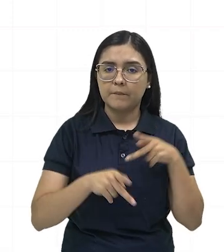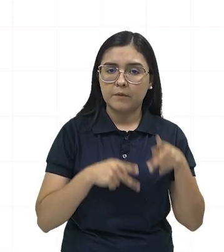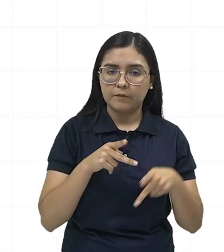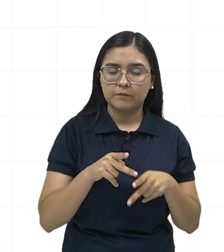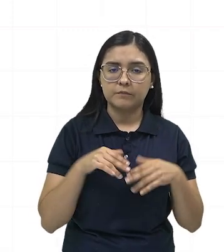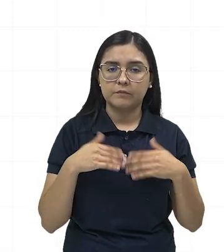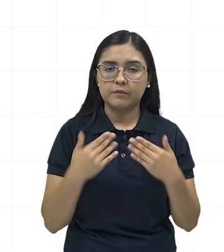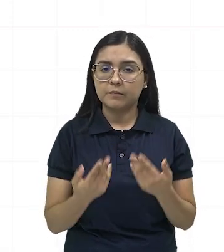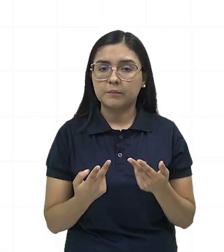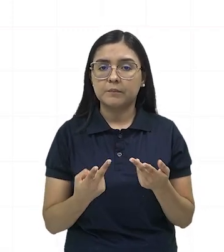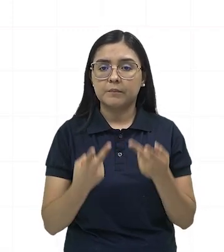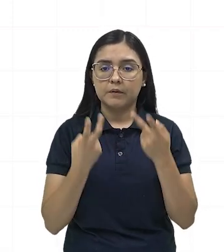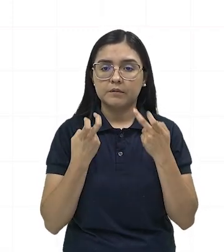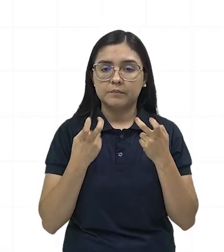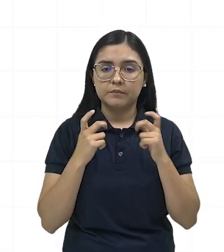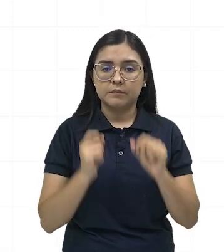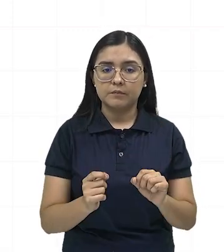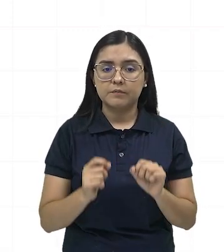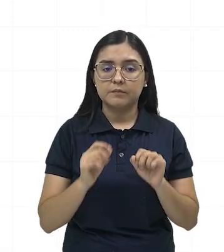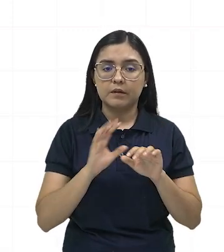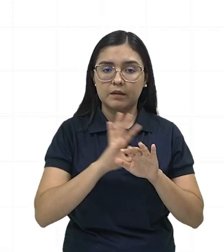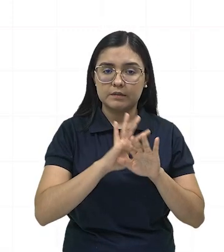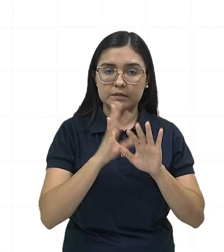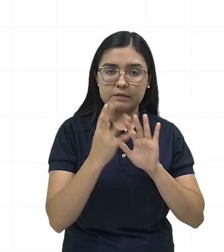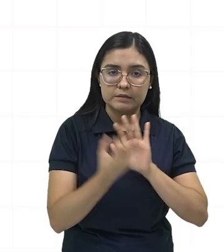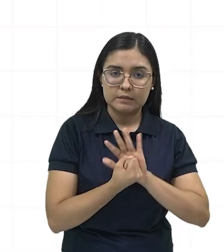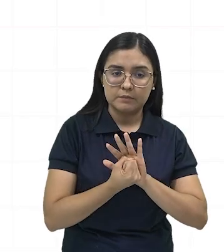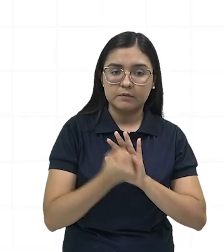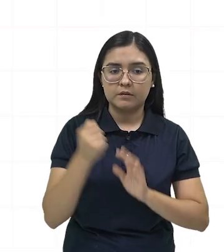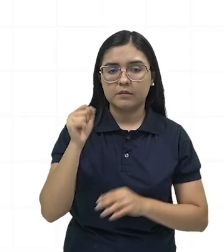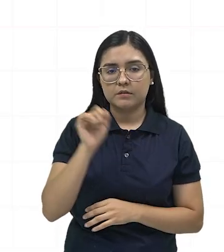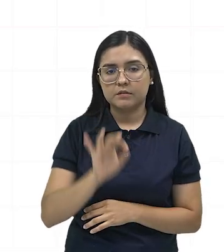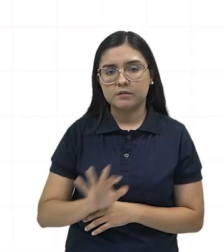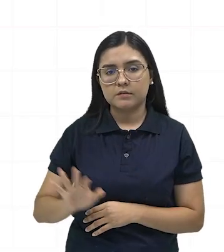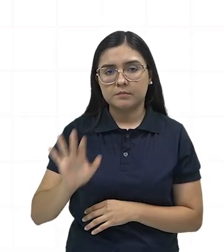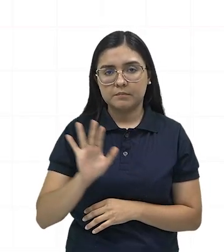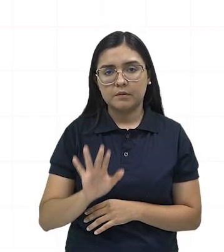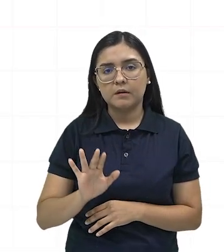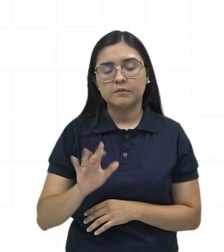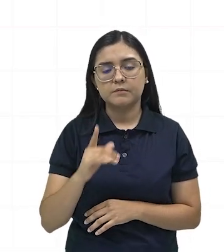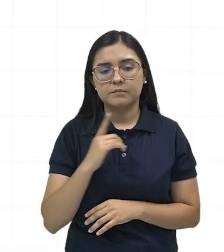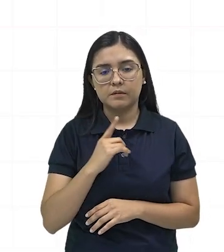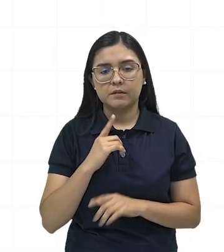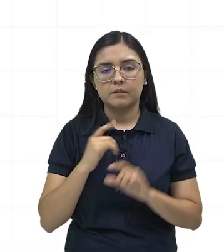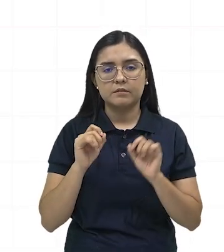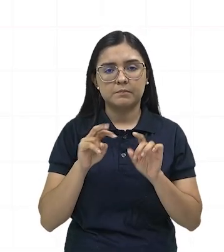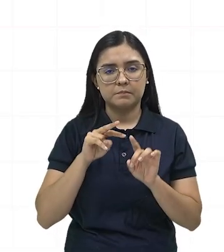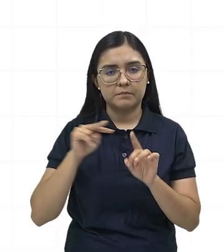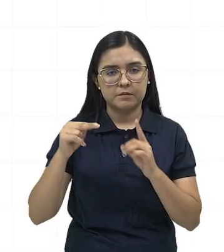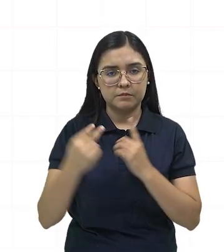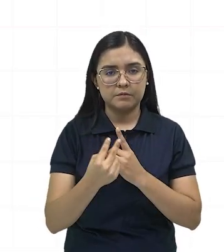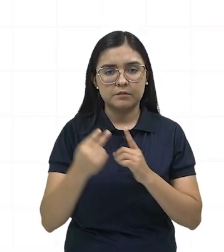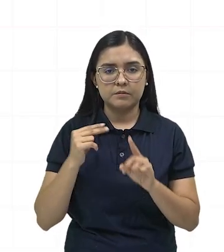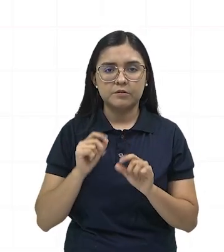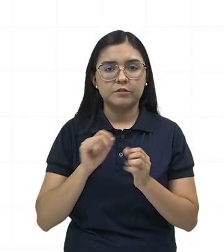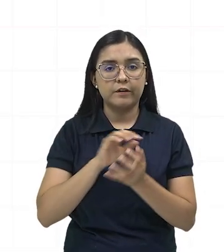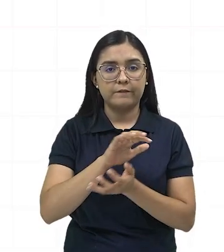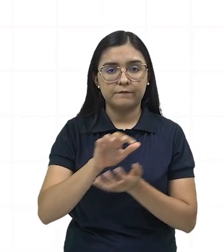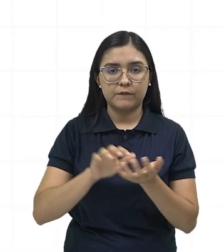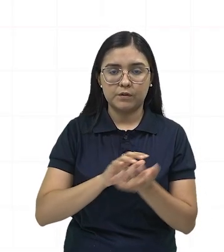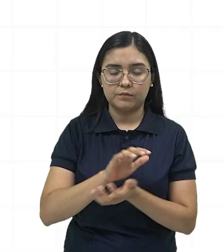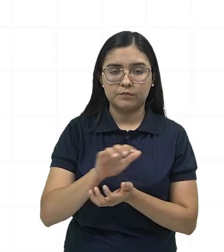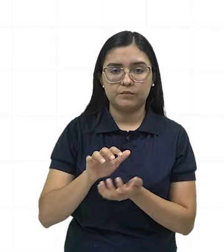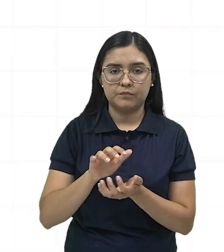Então percebam o quanto esses símbolos e essa imagem já trazem essa perspectiva de revolução,